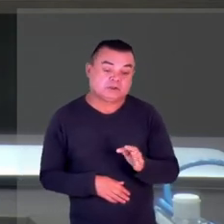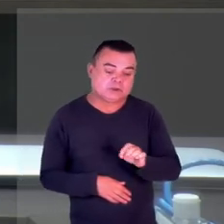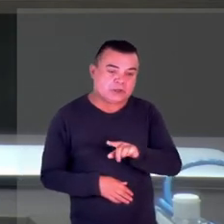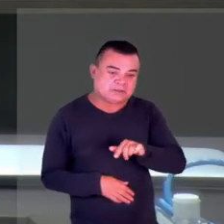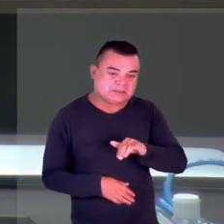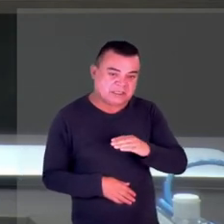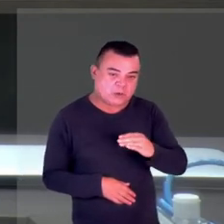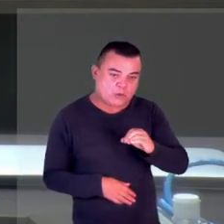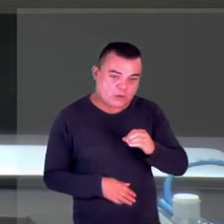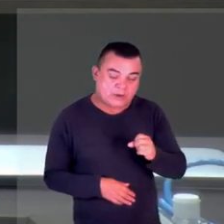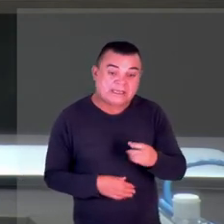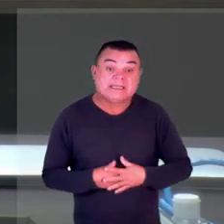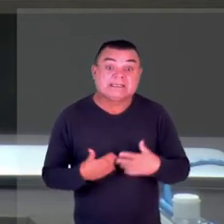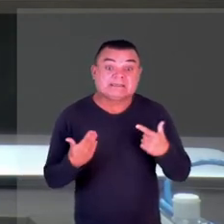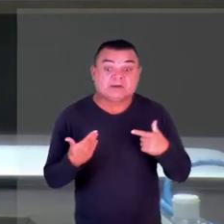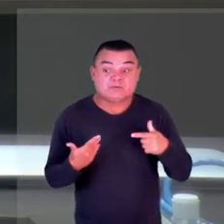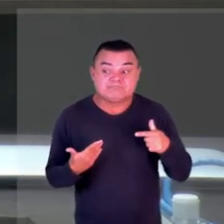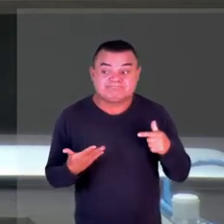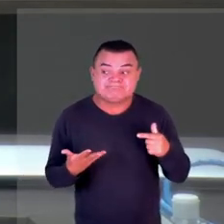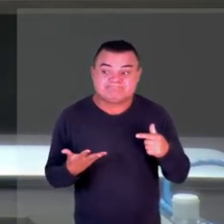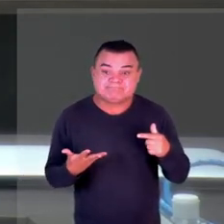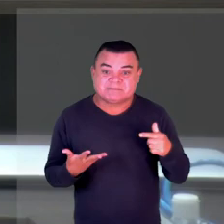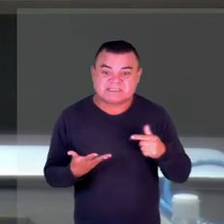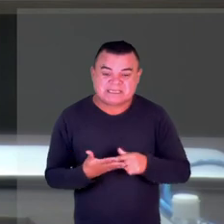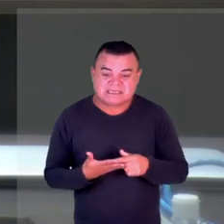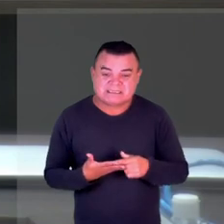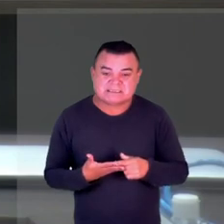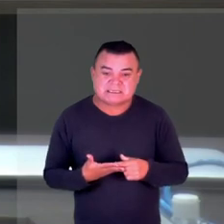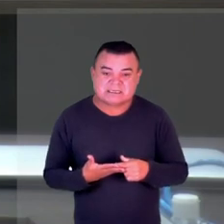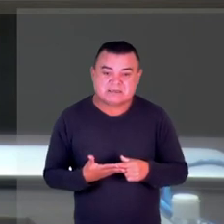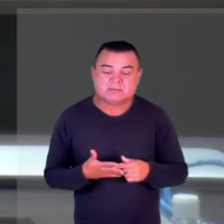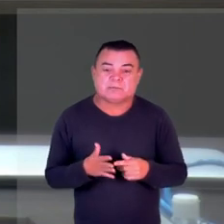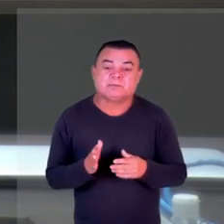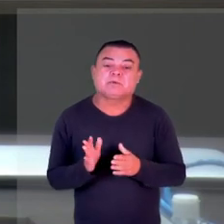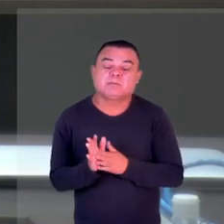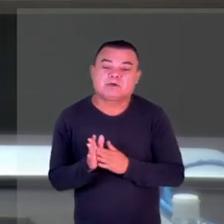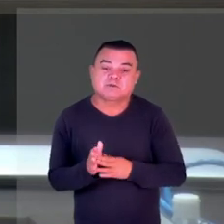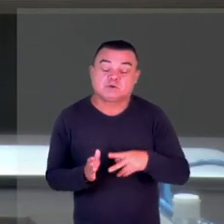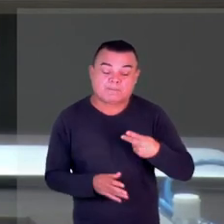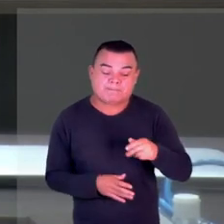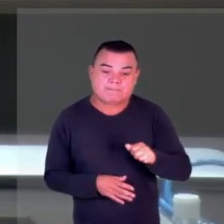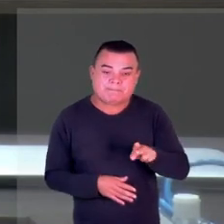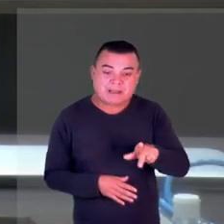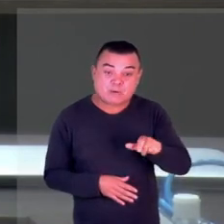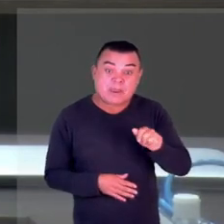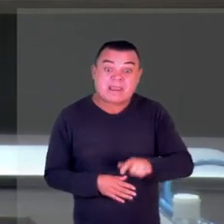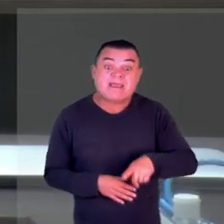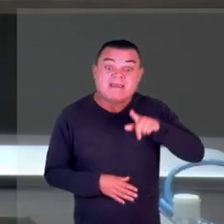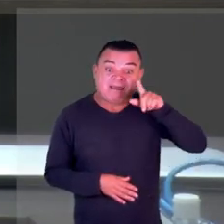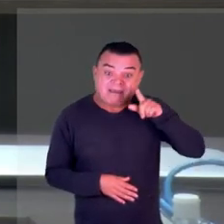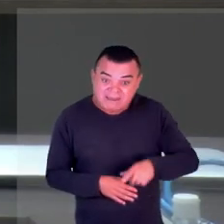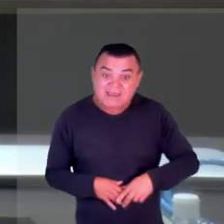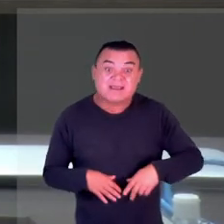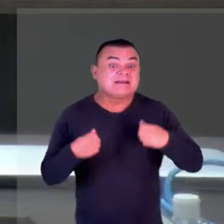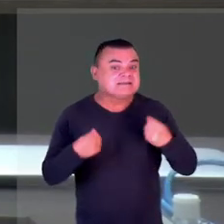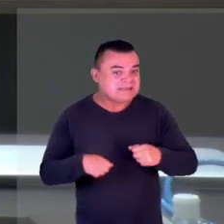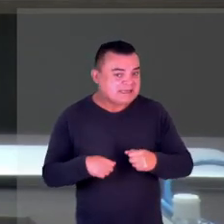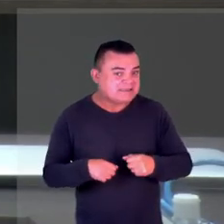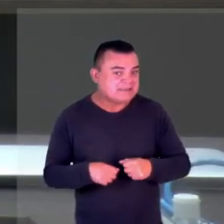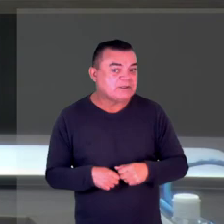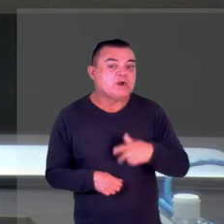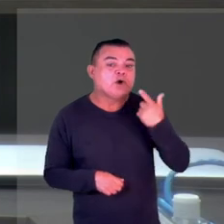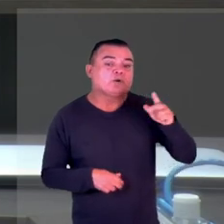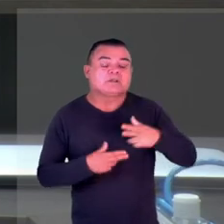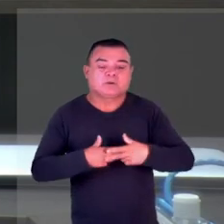Então essa essa essa proposição do Paulo eu acho que ela é extremamente necessária e uma outra coisa